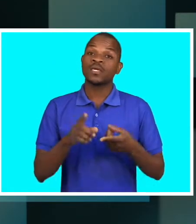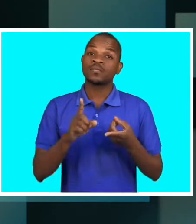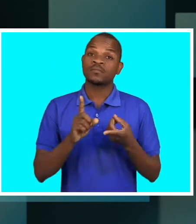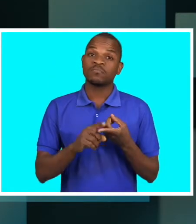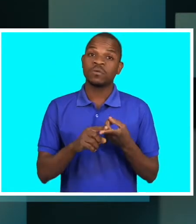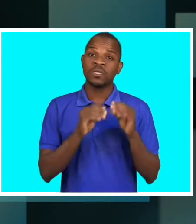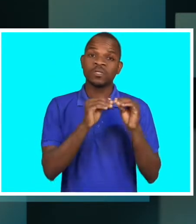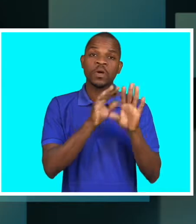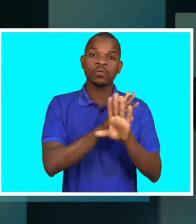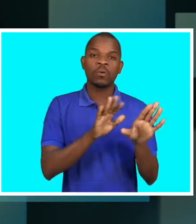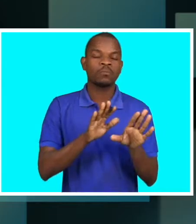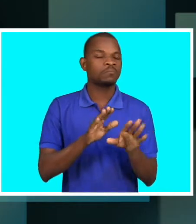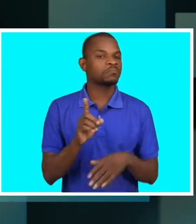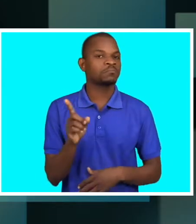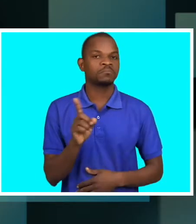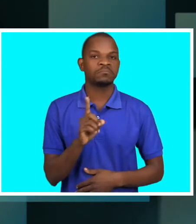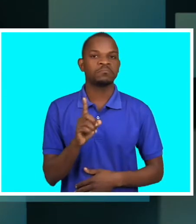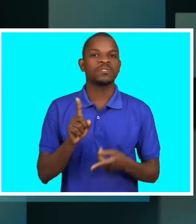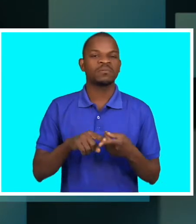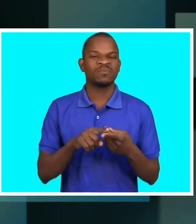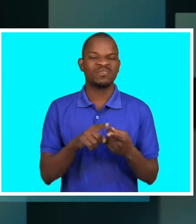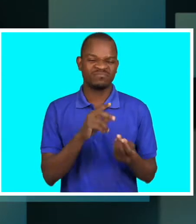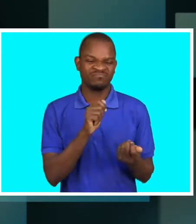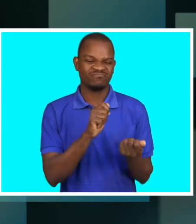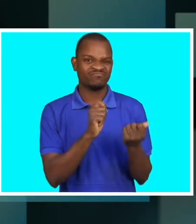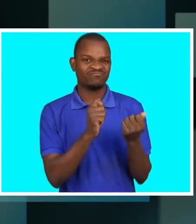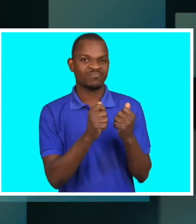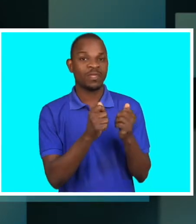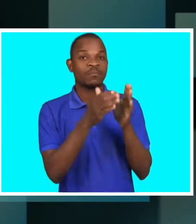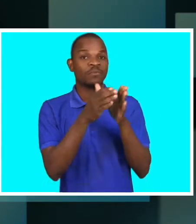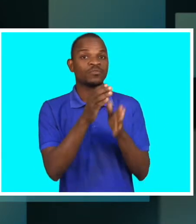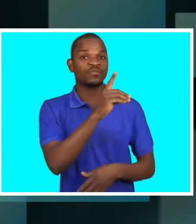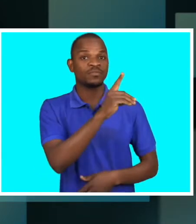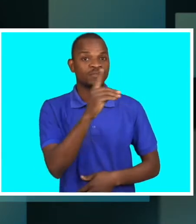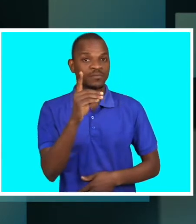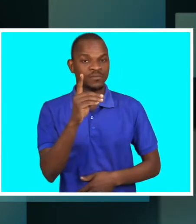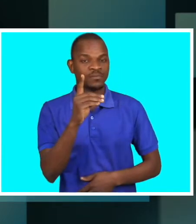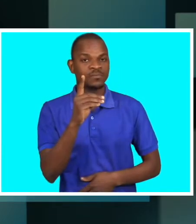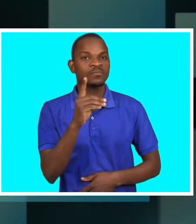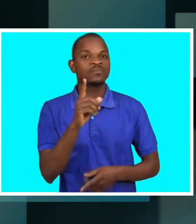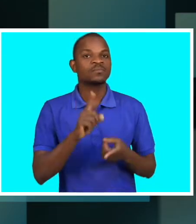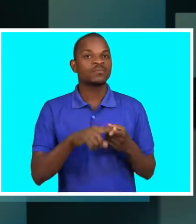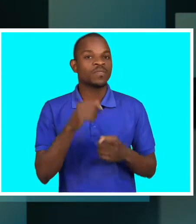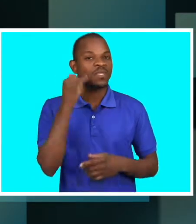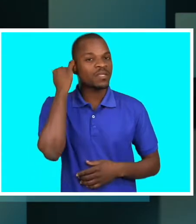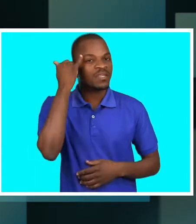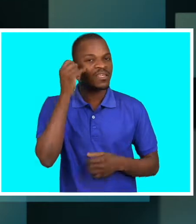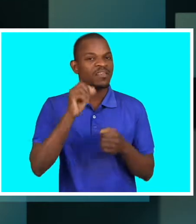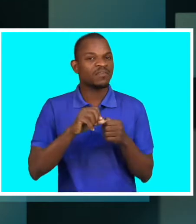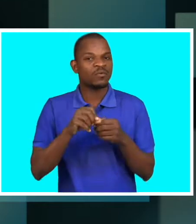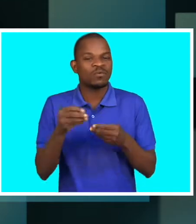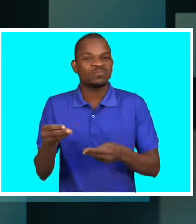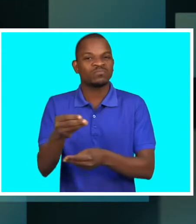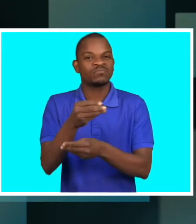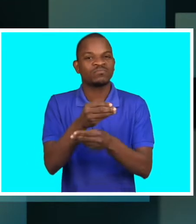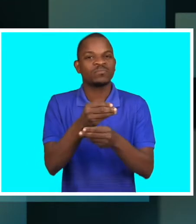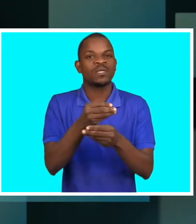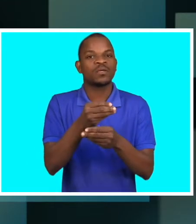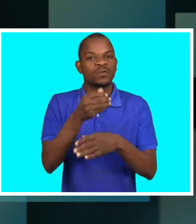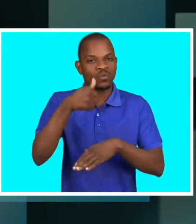Não só foi ensinar foi também adaptar esse trabalho a pessoa com deficiência. e a ideia é fazer